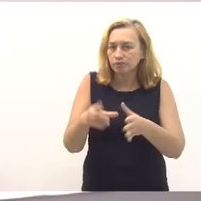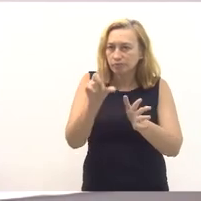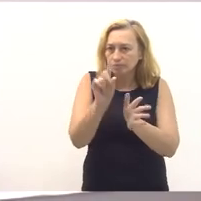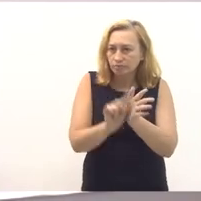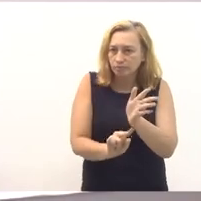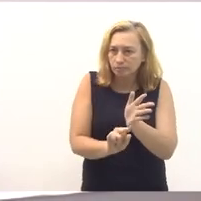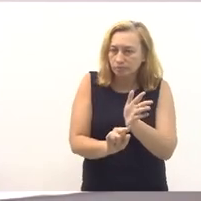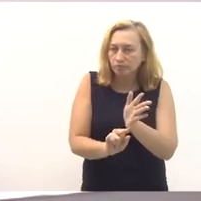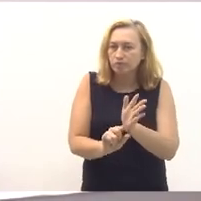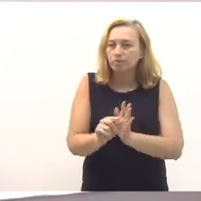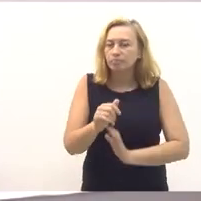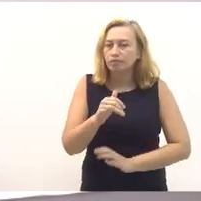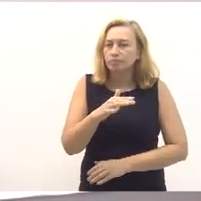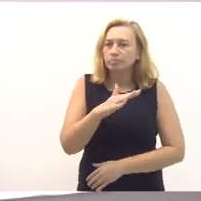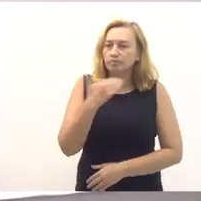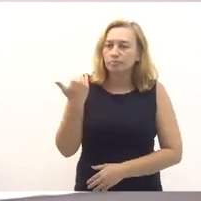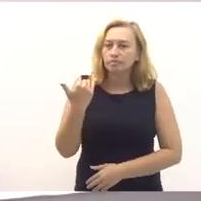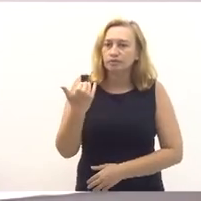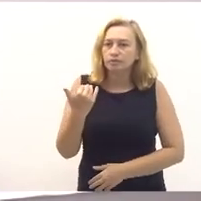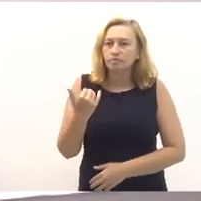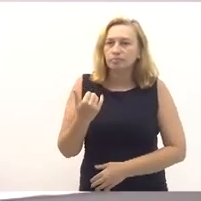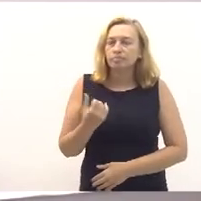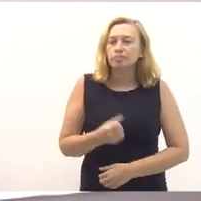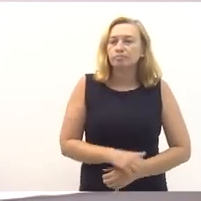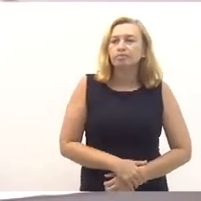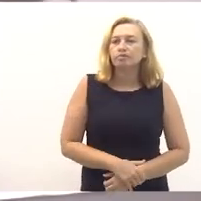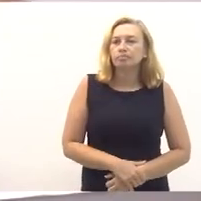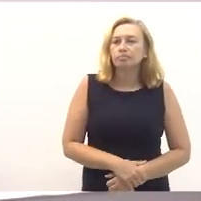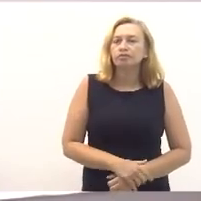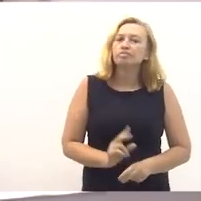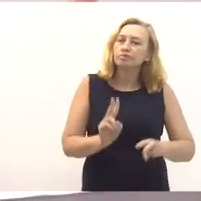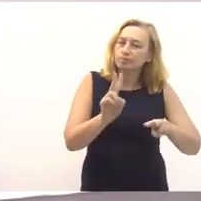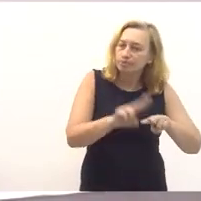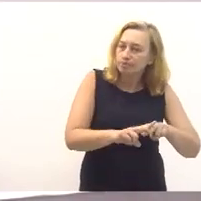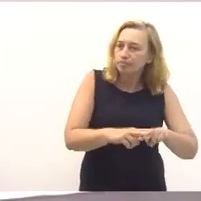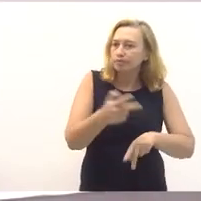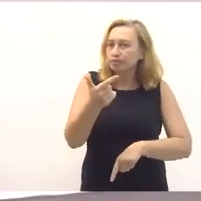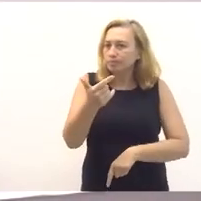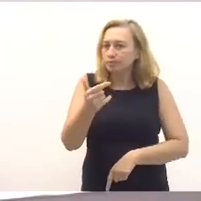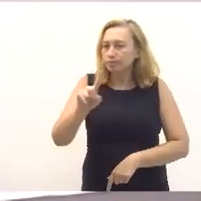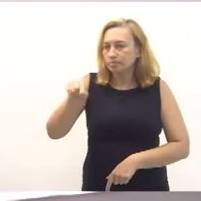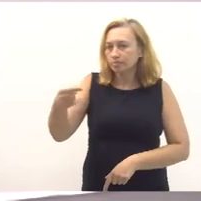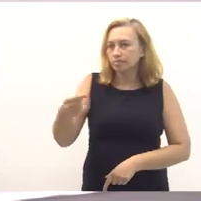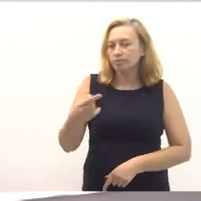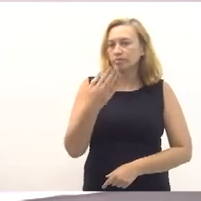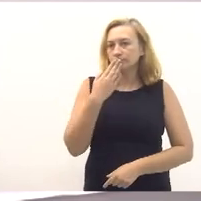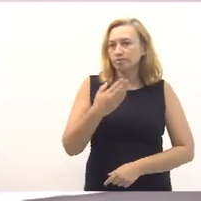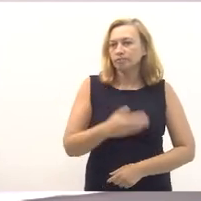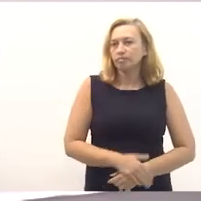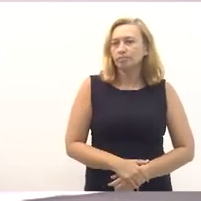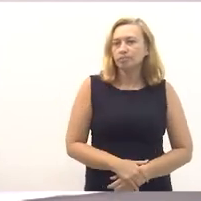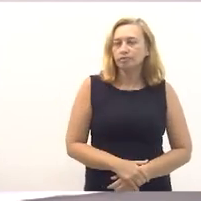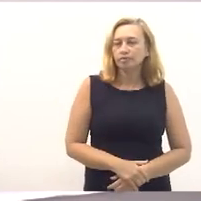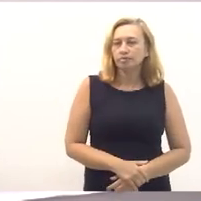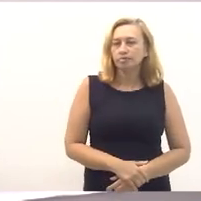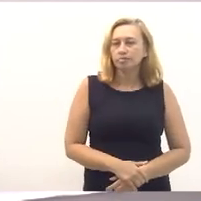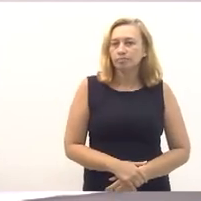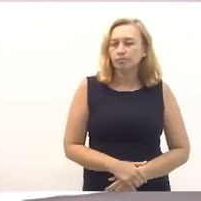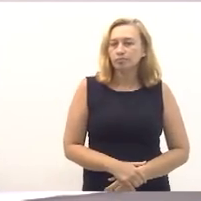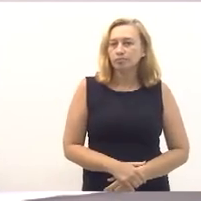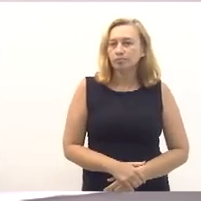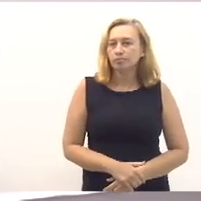diminuir as mortes e aumentar por exemplo apreensão de armas ou coisas do tipo então eles acabaram